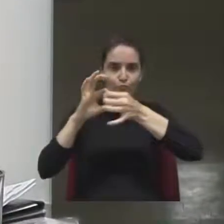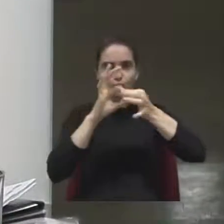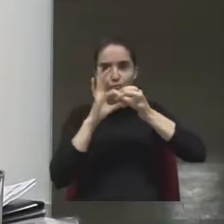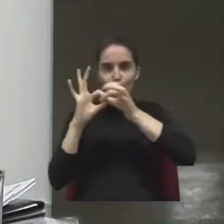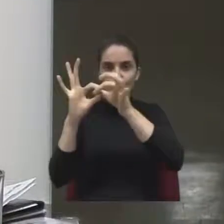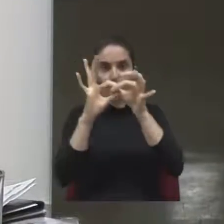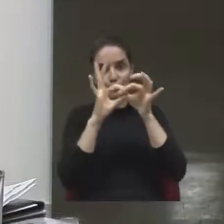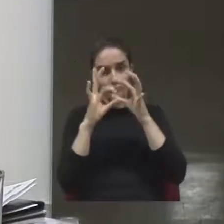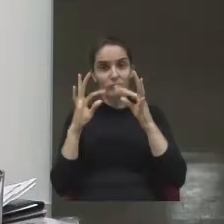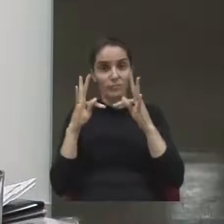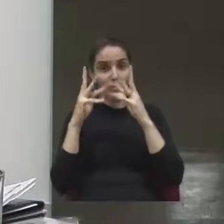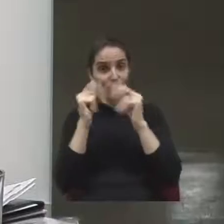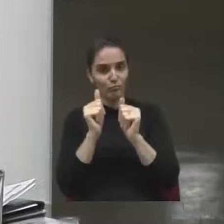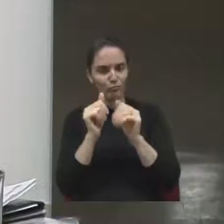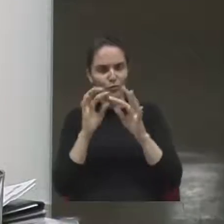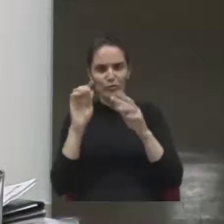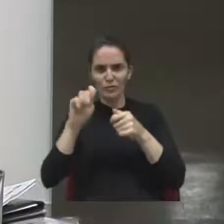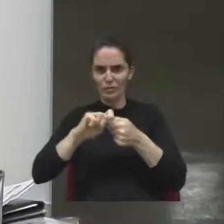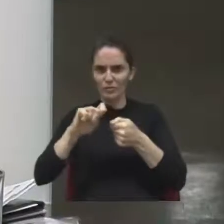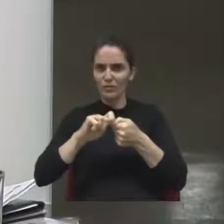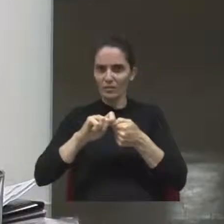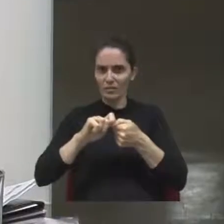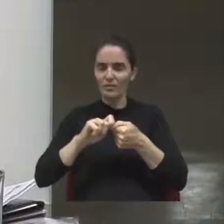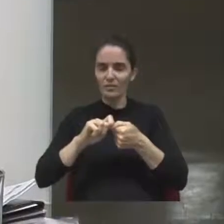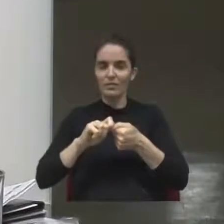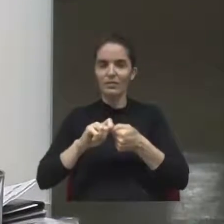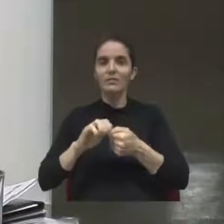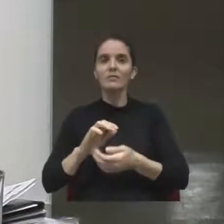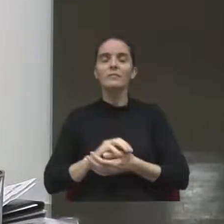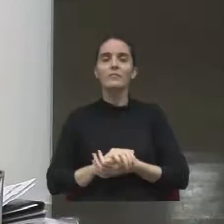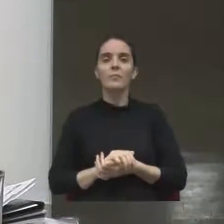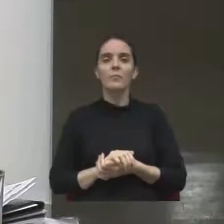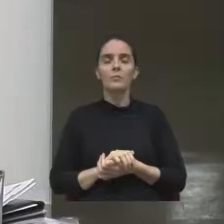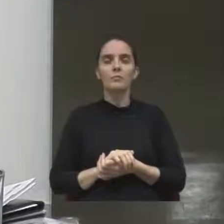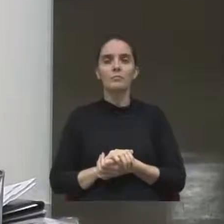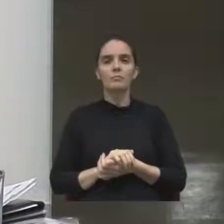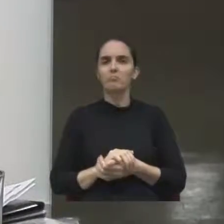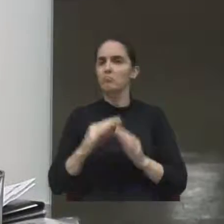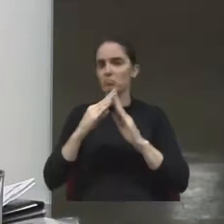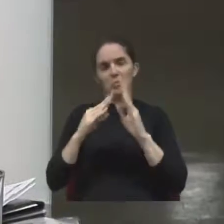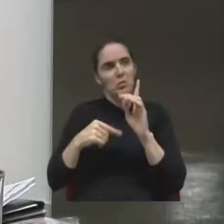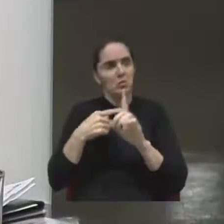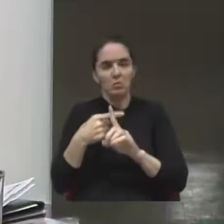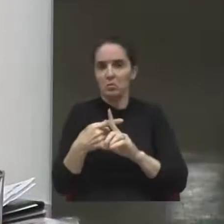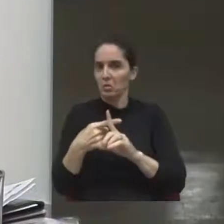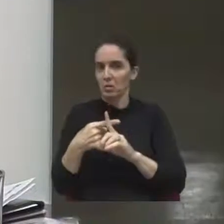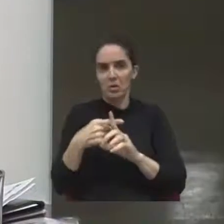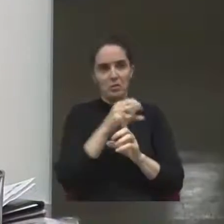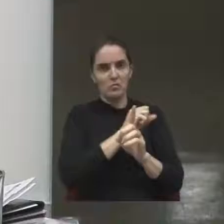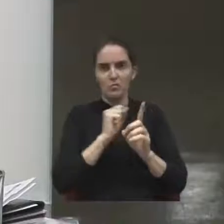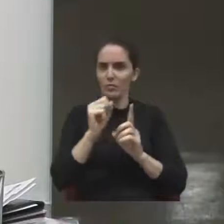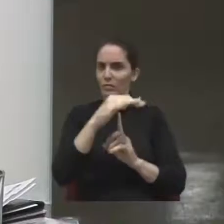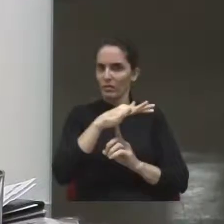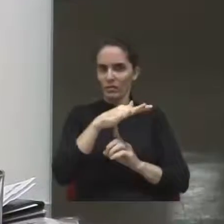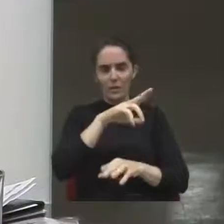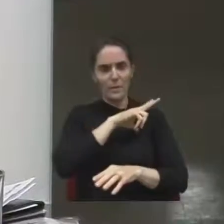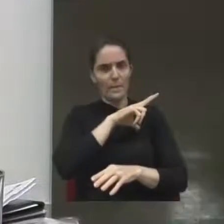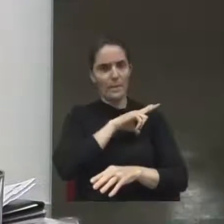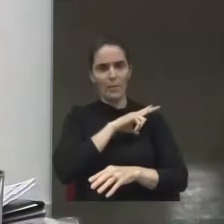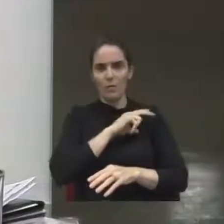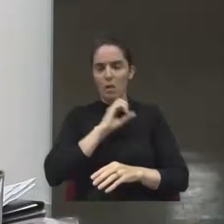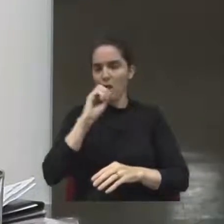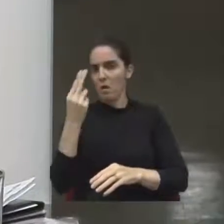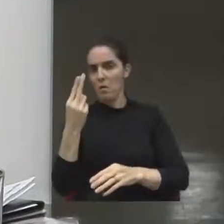essas ações que são realizadas, sejam na igreja, seja pela sociedade civil, seja a Câmara Municipal,